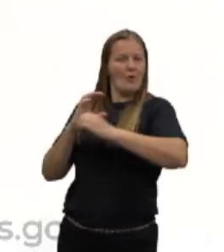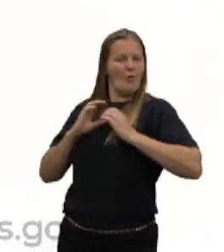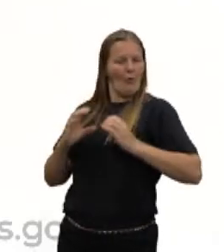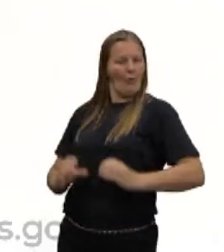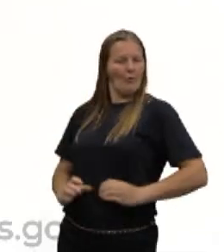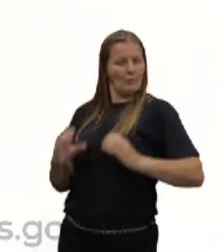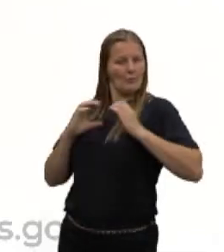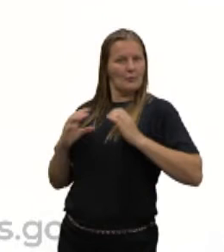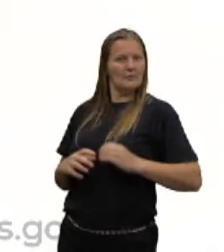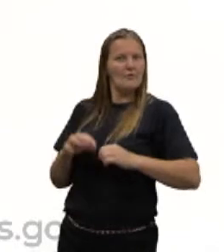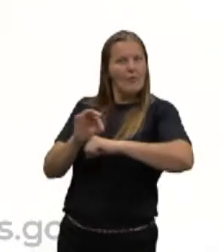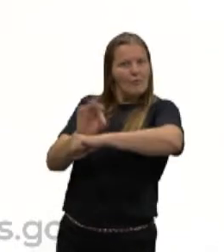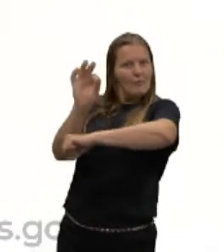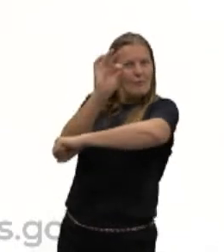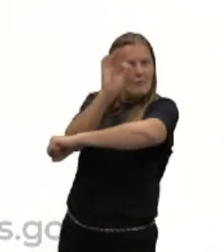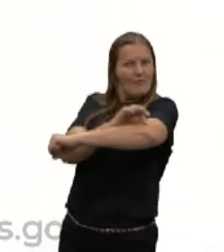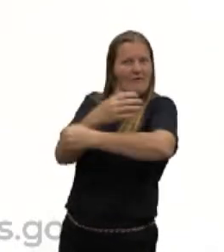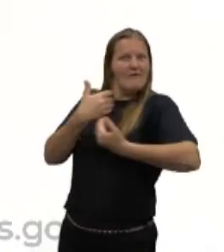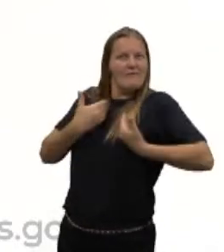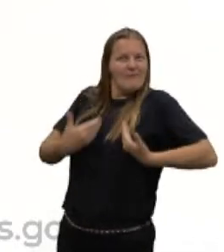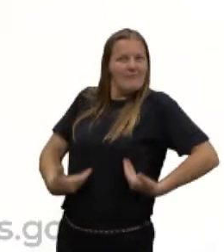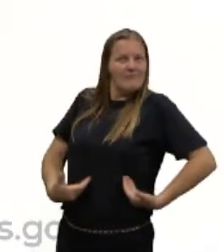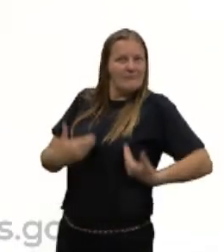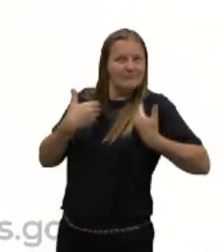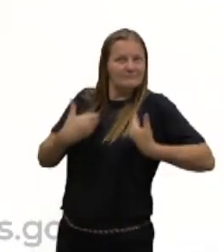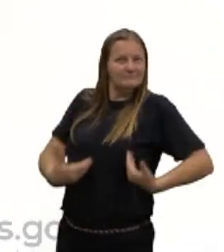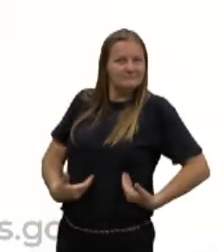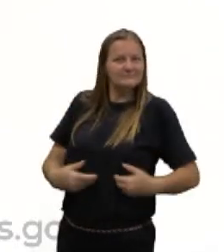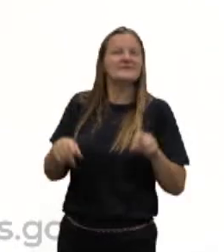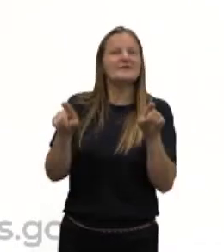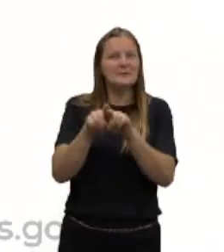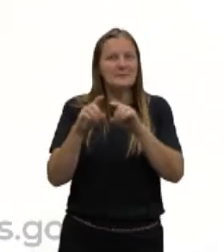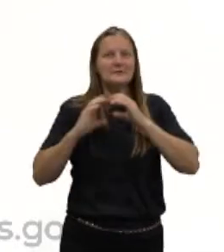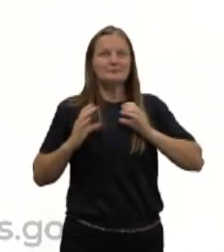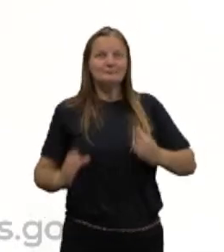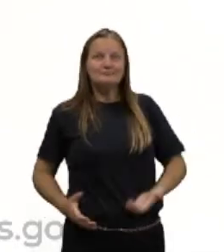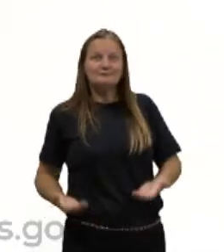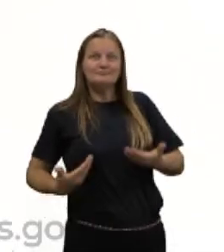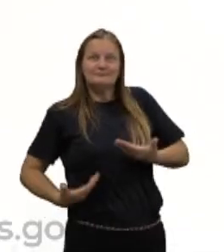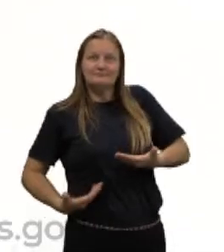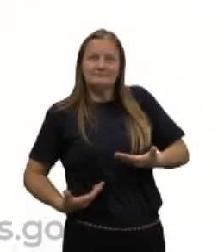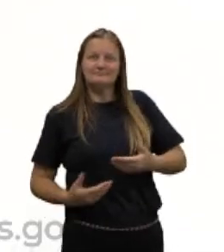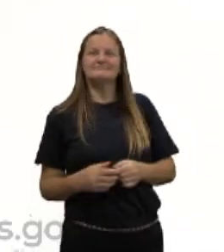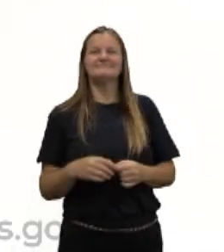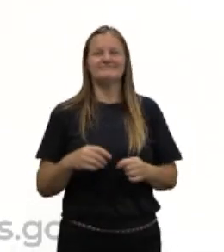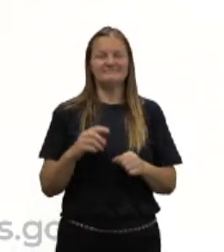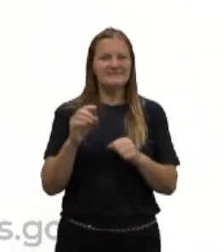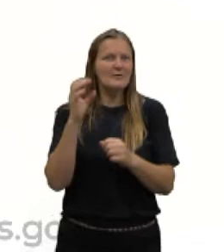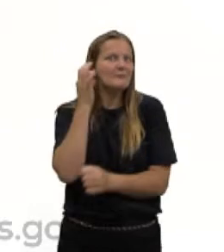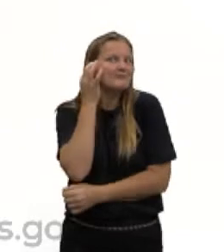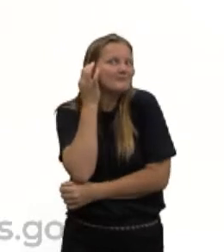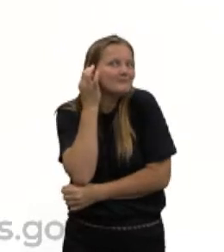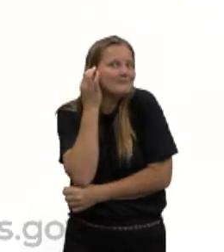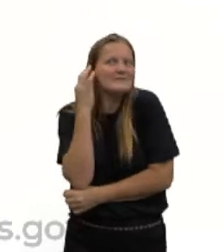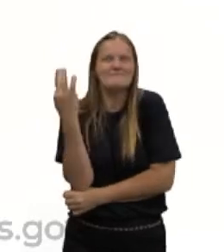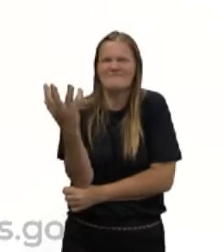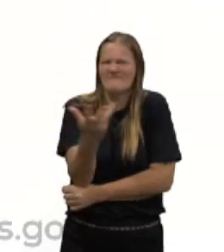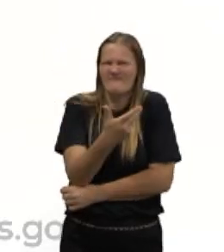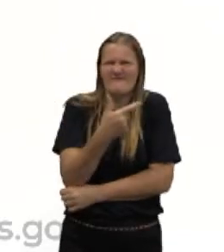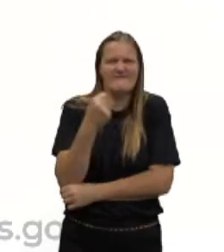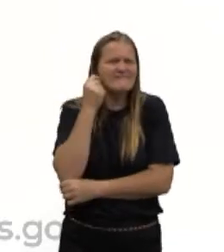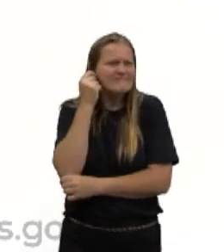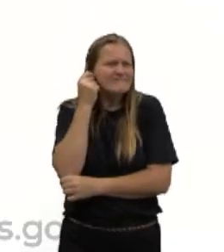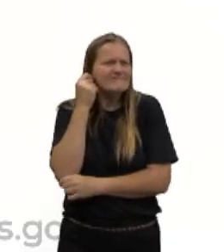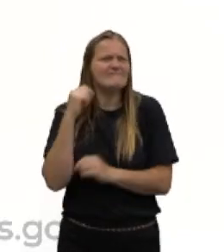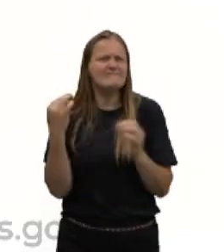Para ele, o corpo é uma arquitetura. Tá? Então, é maravilhoso. Quem puder pesquisar o